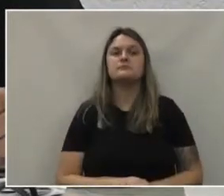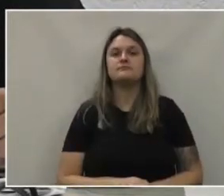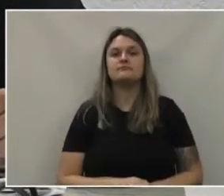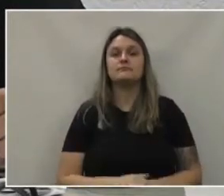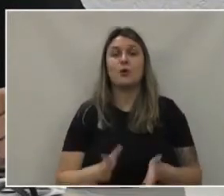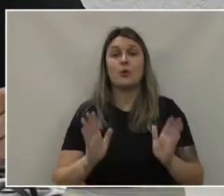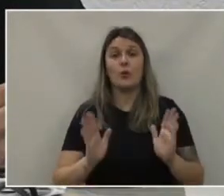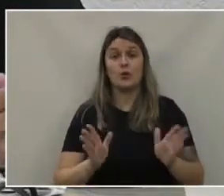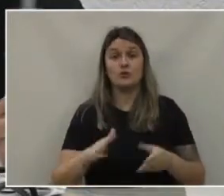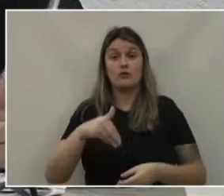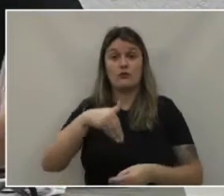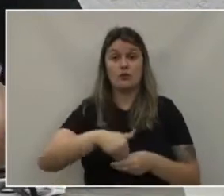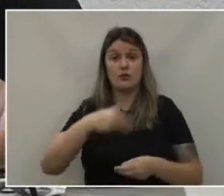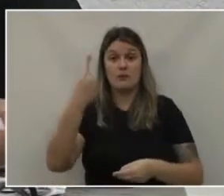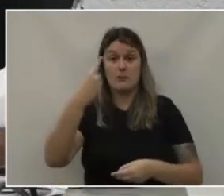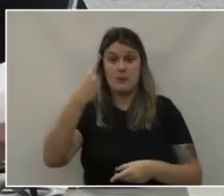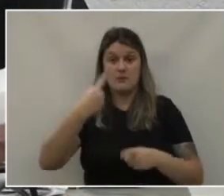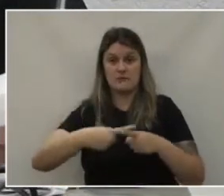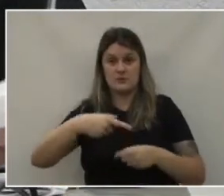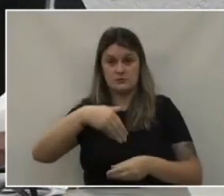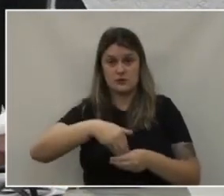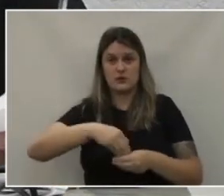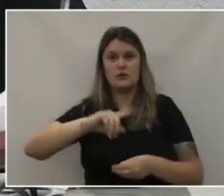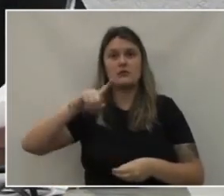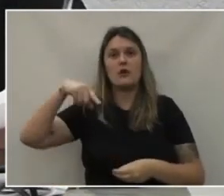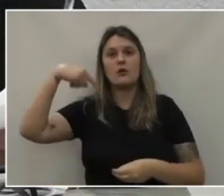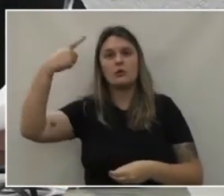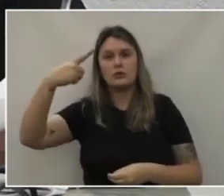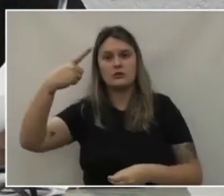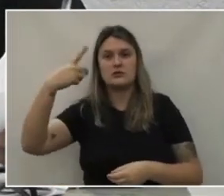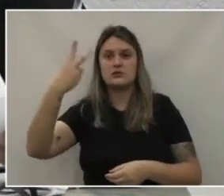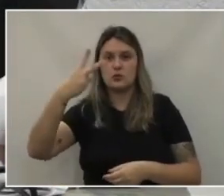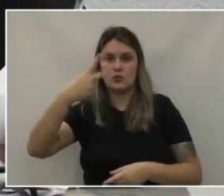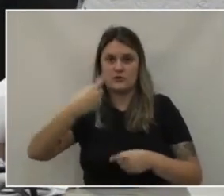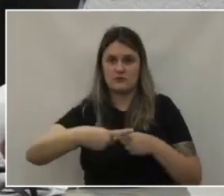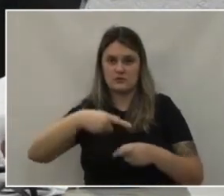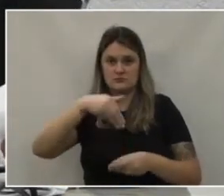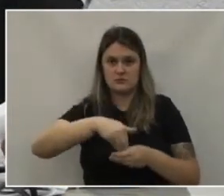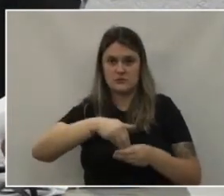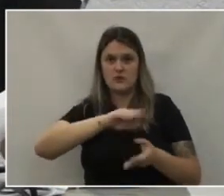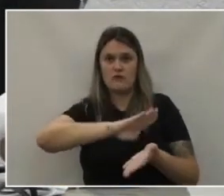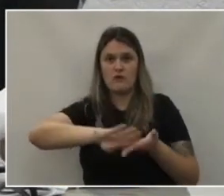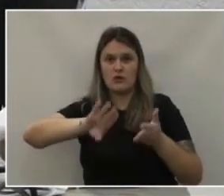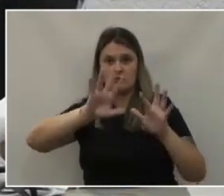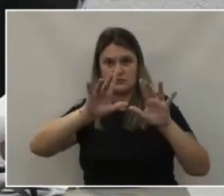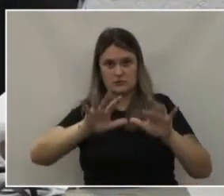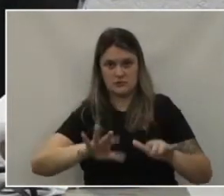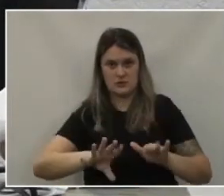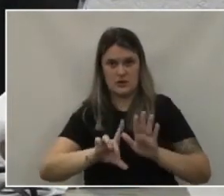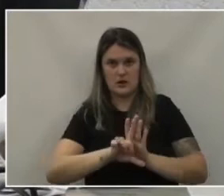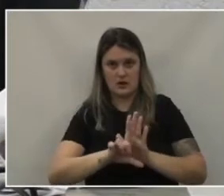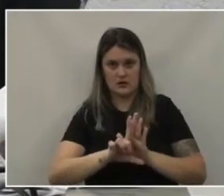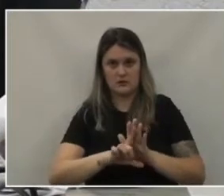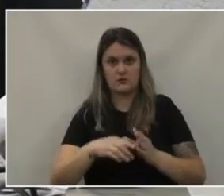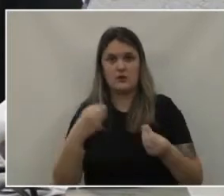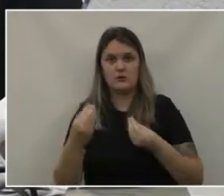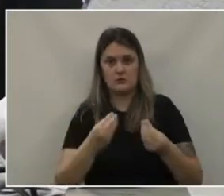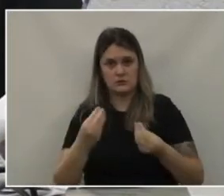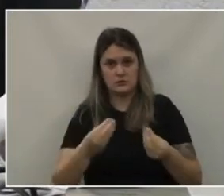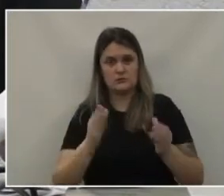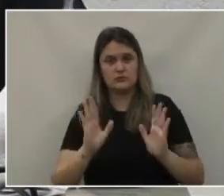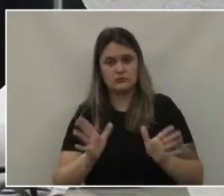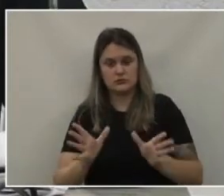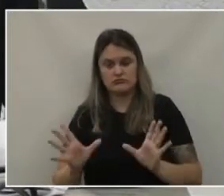Hoje, a gente vota em primeiro turno, semana que vem é o segundo turno, com a dispensa da redação final, como está